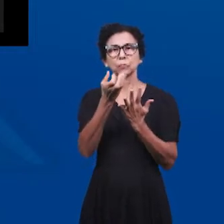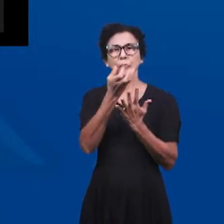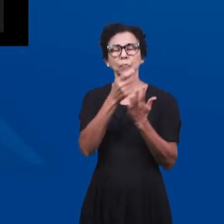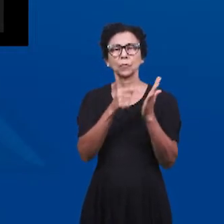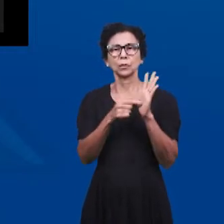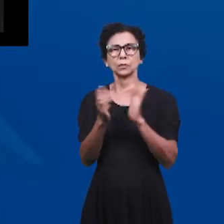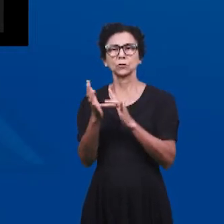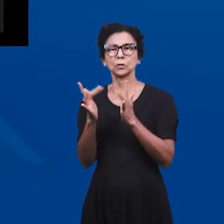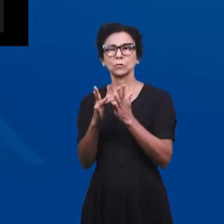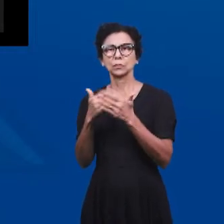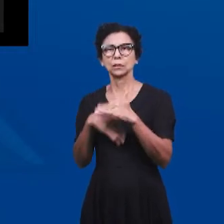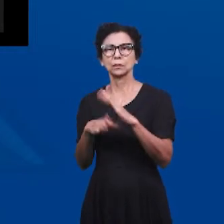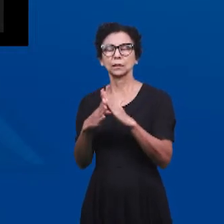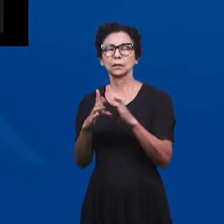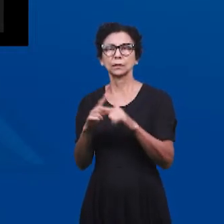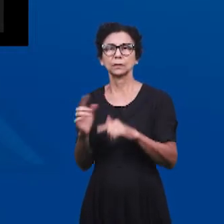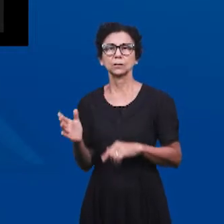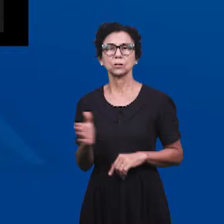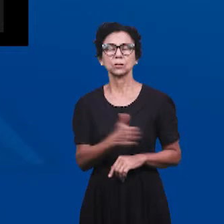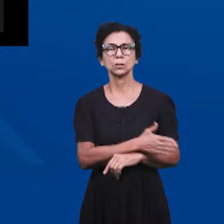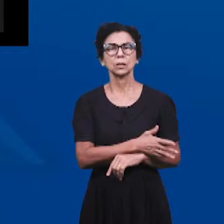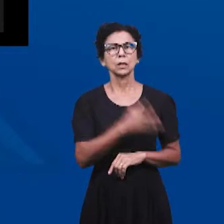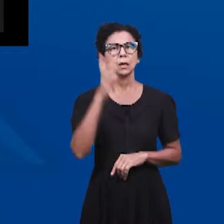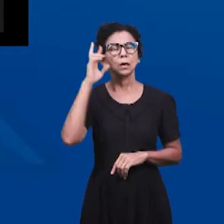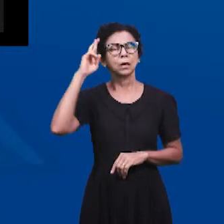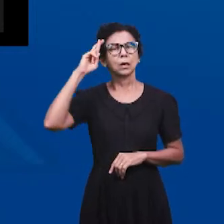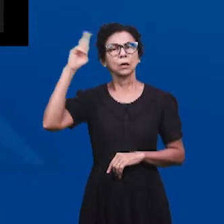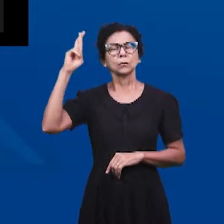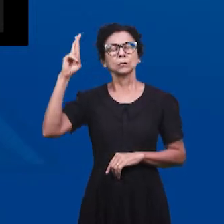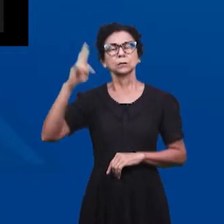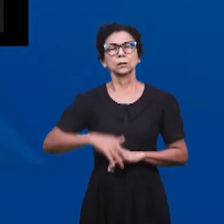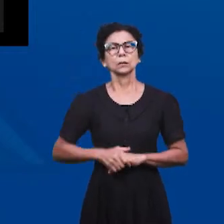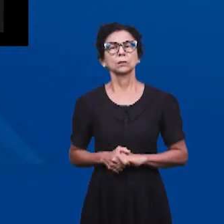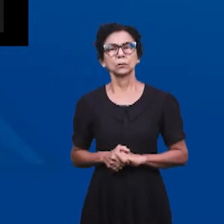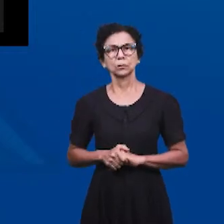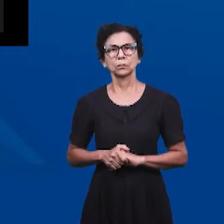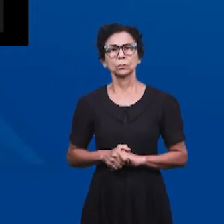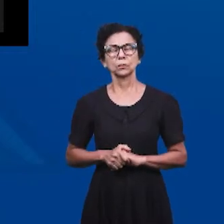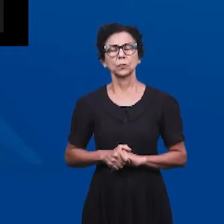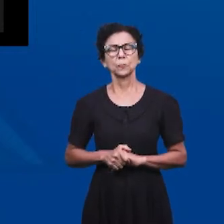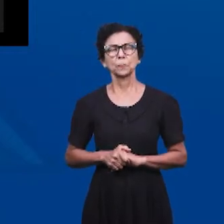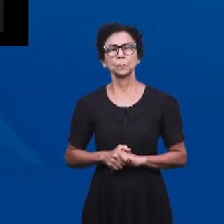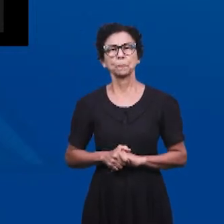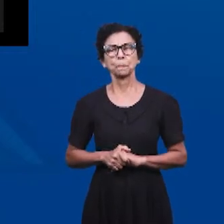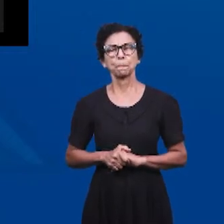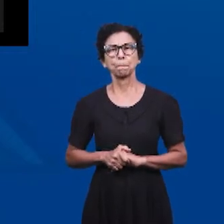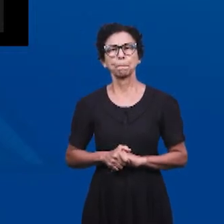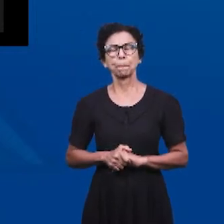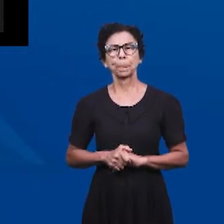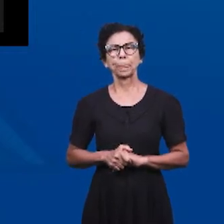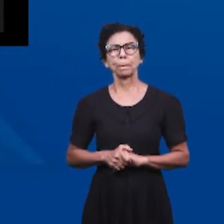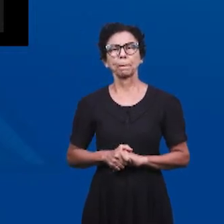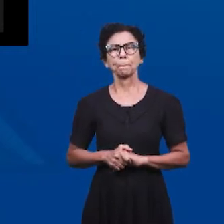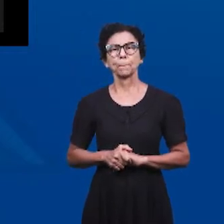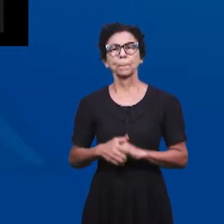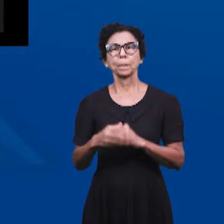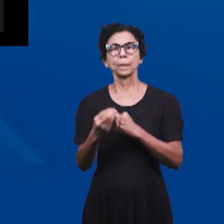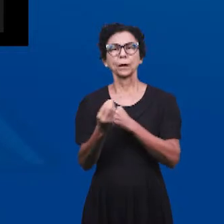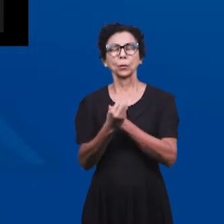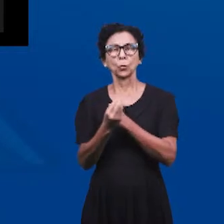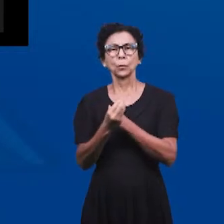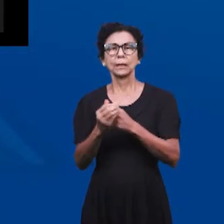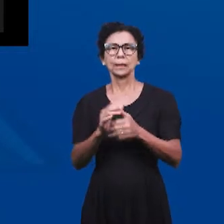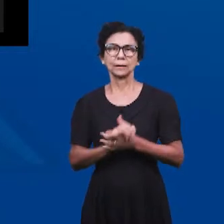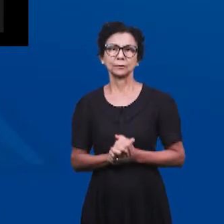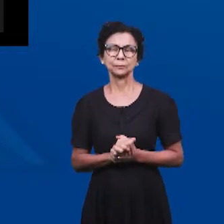O Senhor é o centro das nossas vidas. As vestes compridas lembram as vestes dos sacerdotes, porque nos mostra que Jesus é o